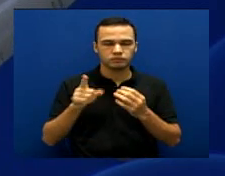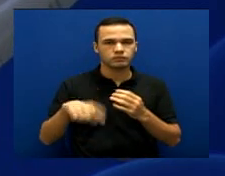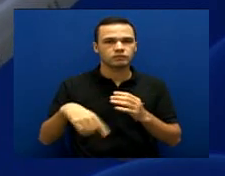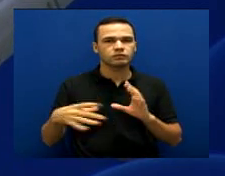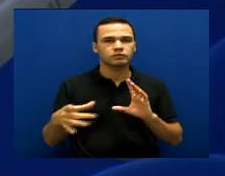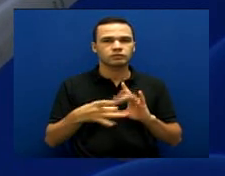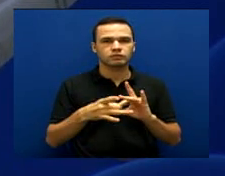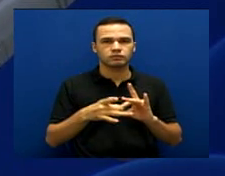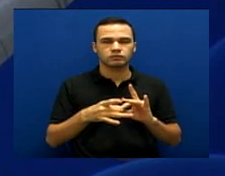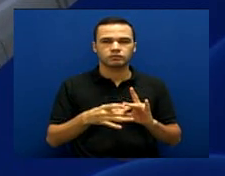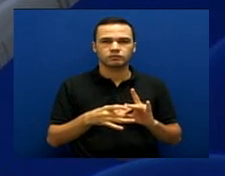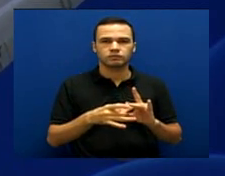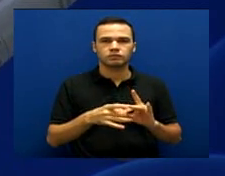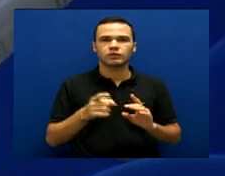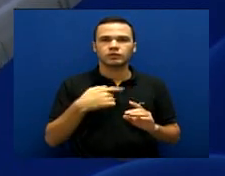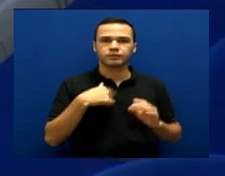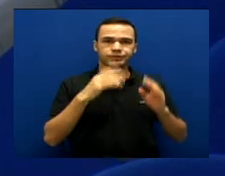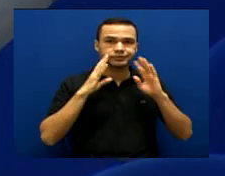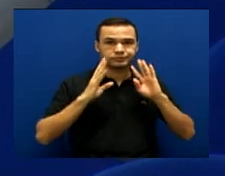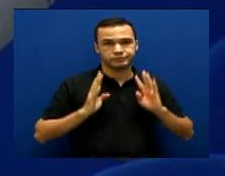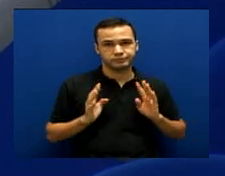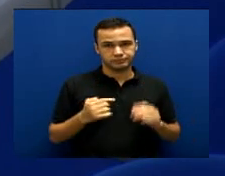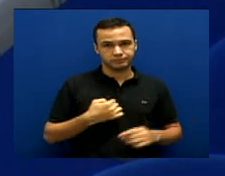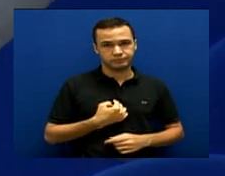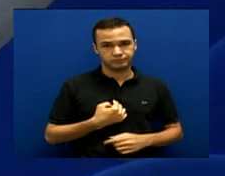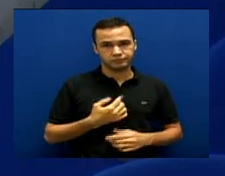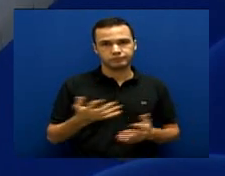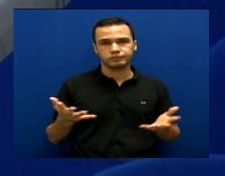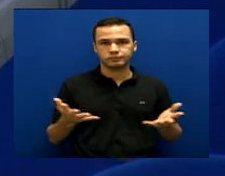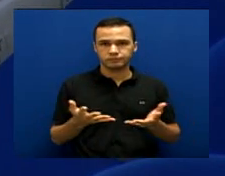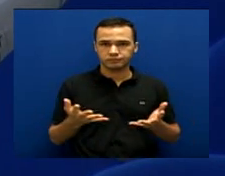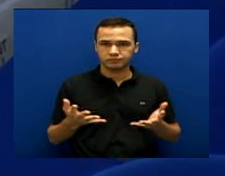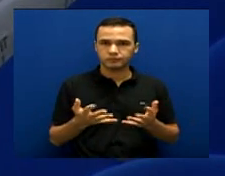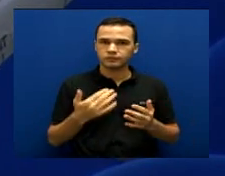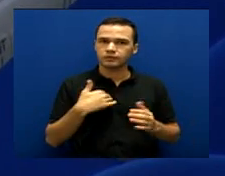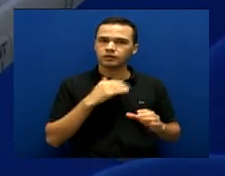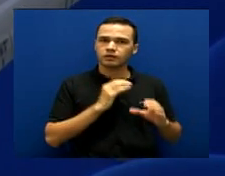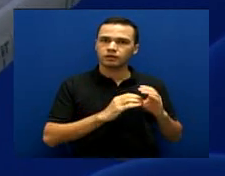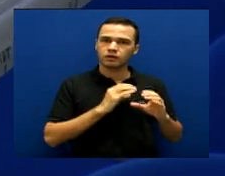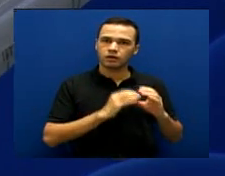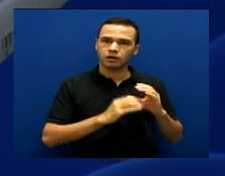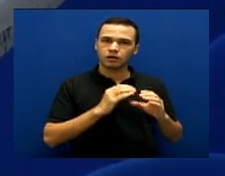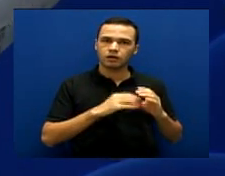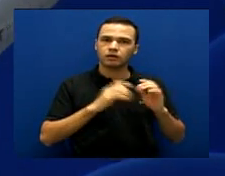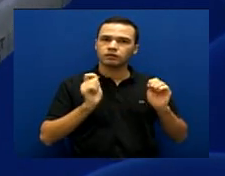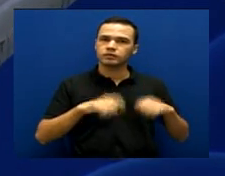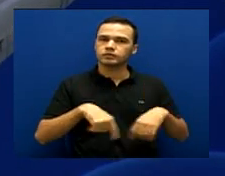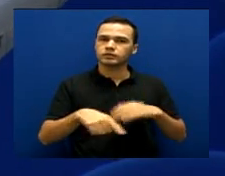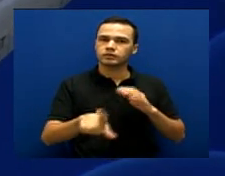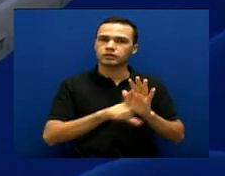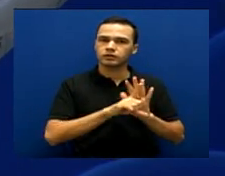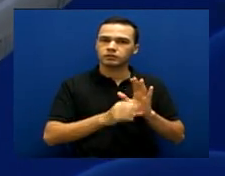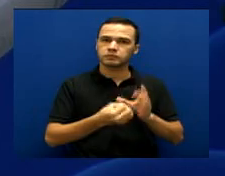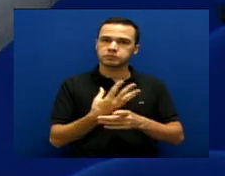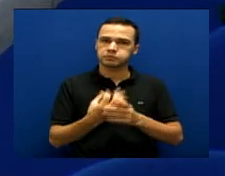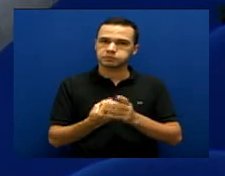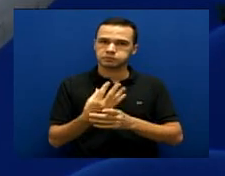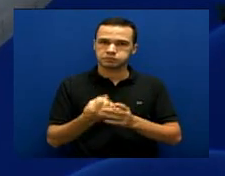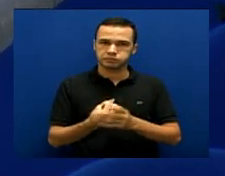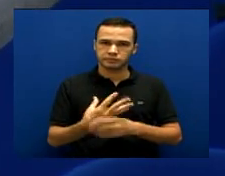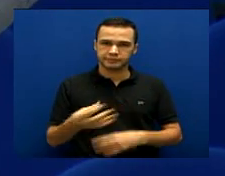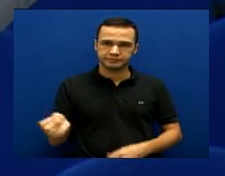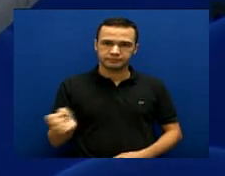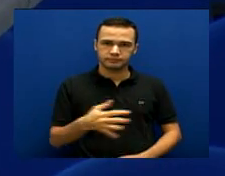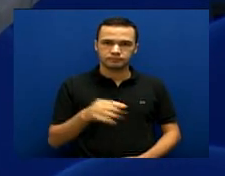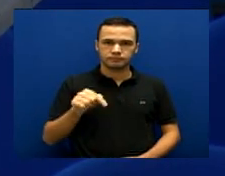colegiado moça tá e agora nós vamos começar a segunda fase para essa legislatura que se iniciou